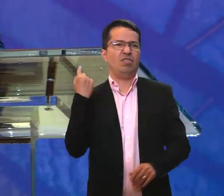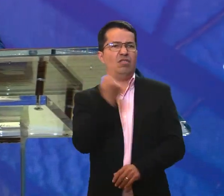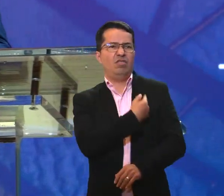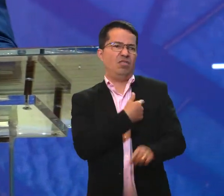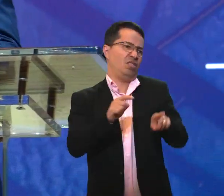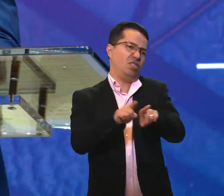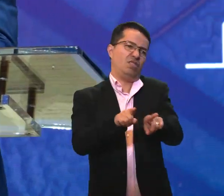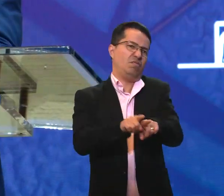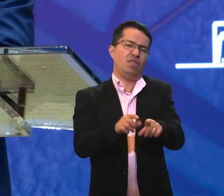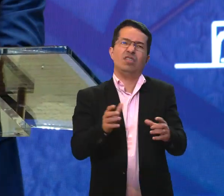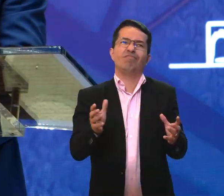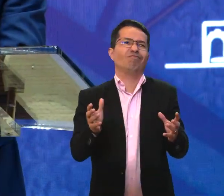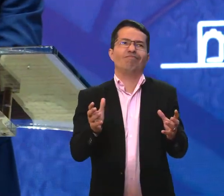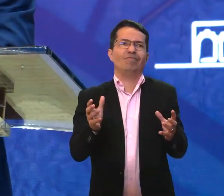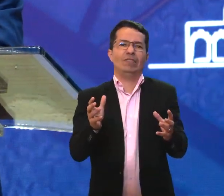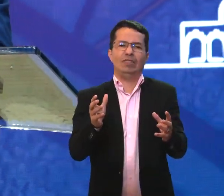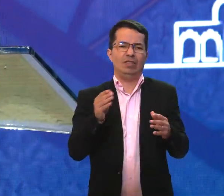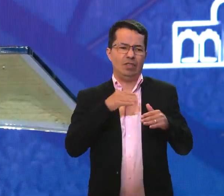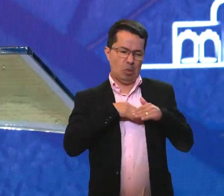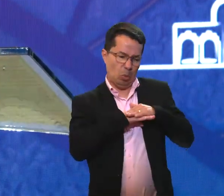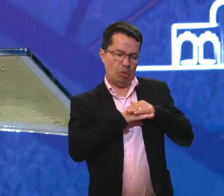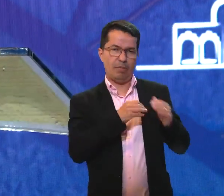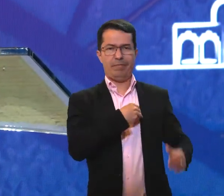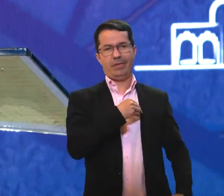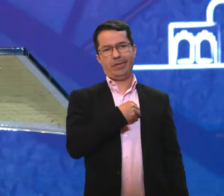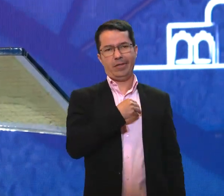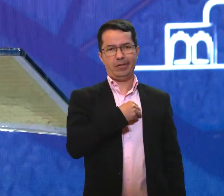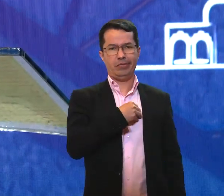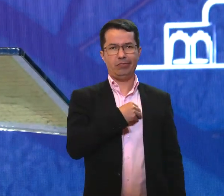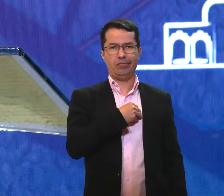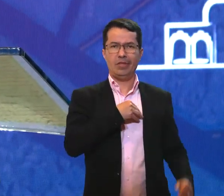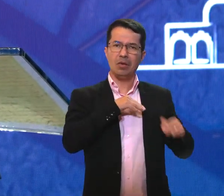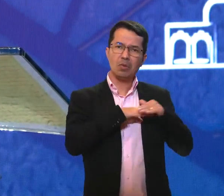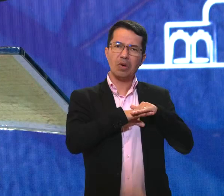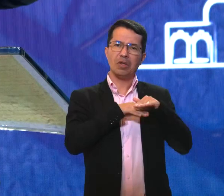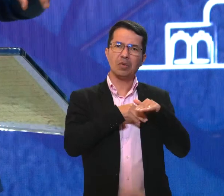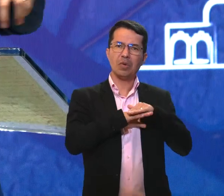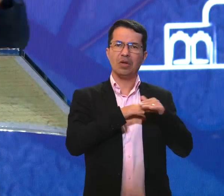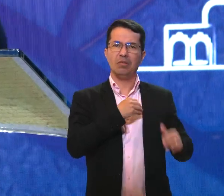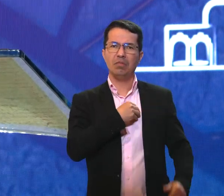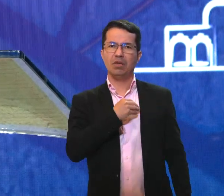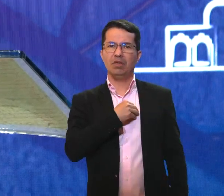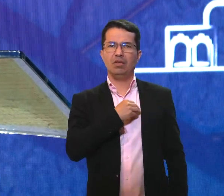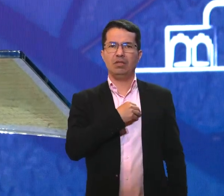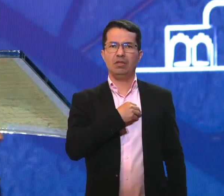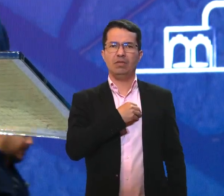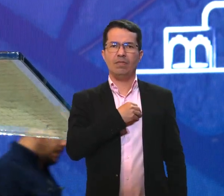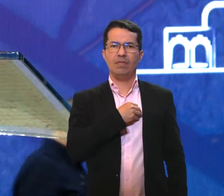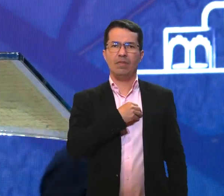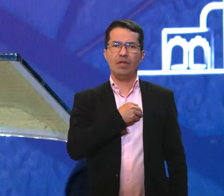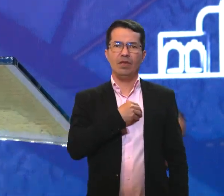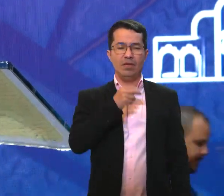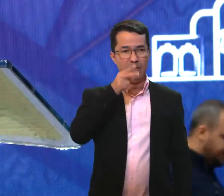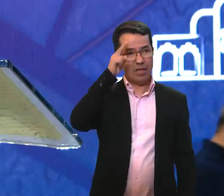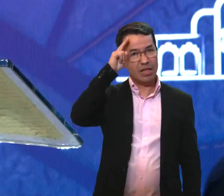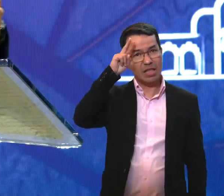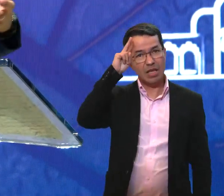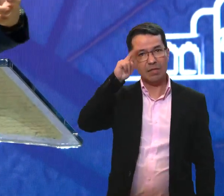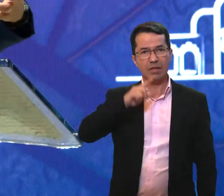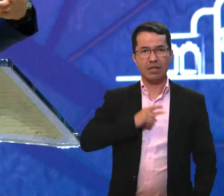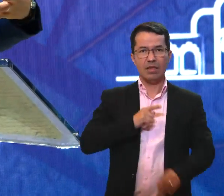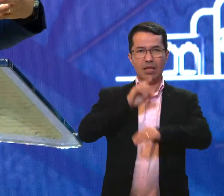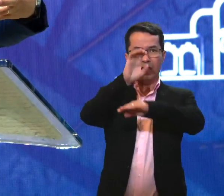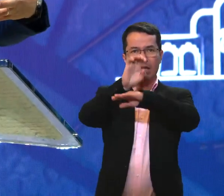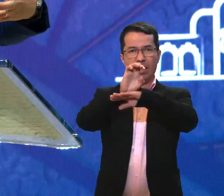tornamos inoperantes. Antes de restauração na terra de Éfeso, um